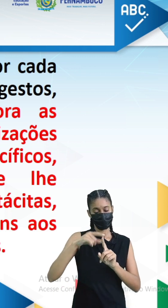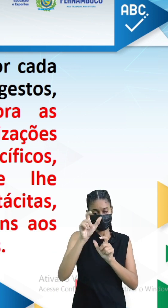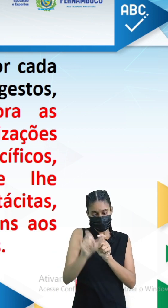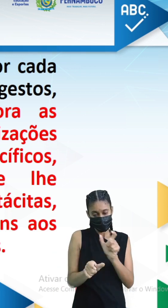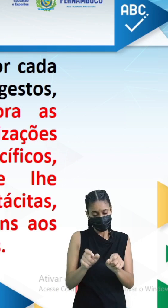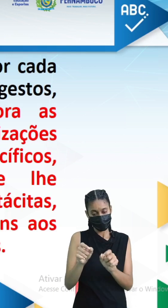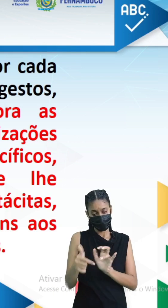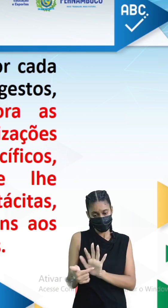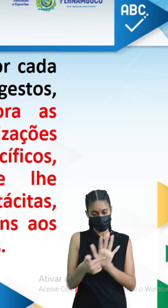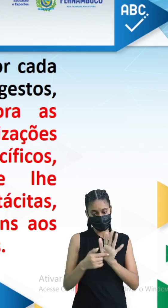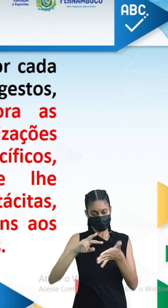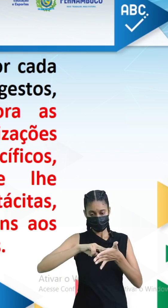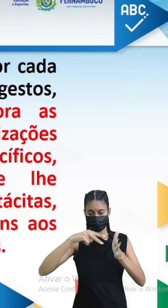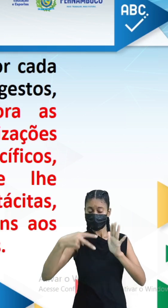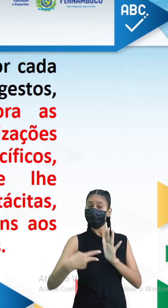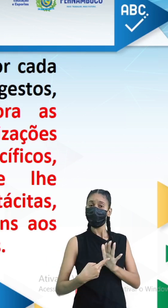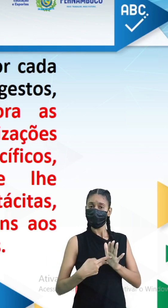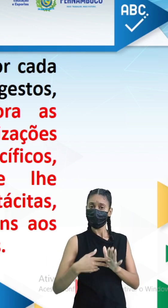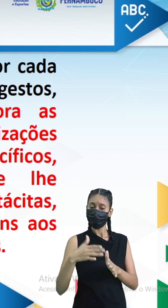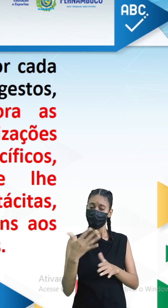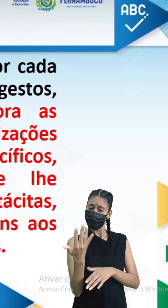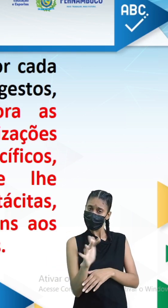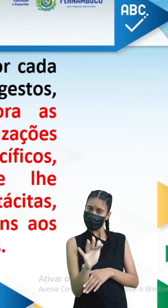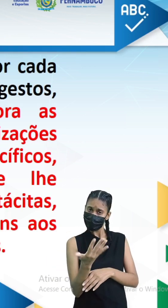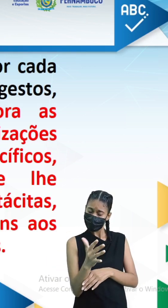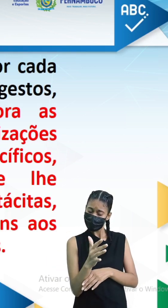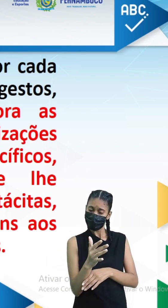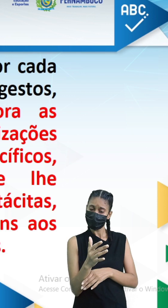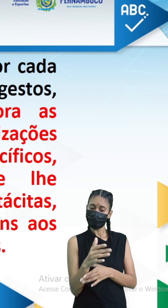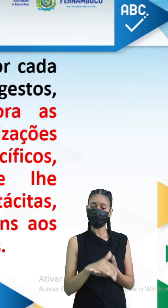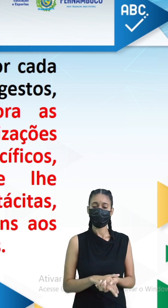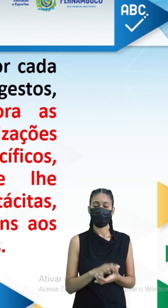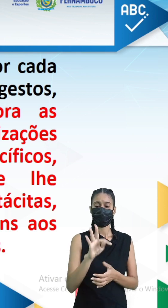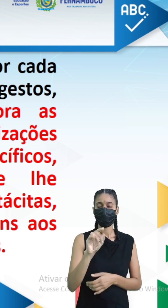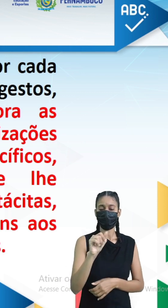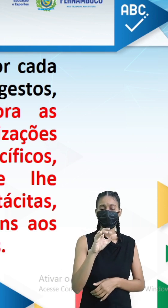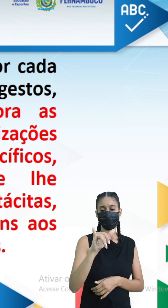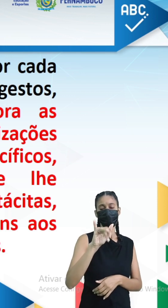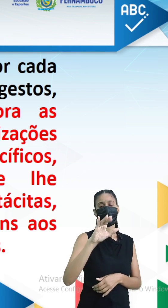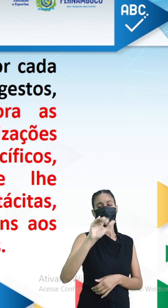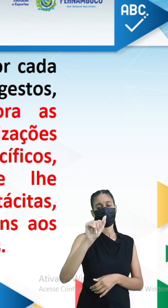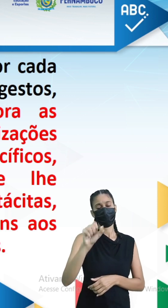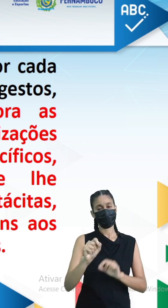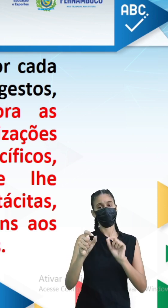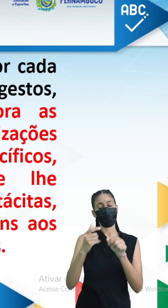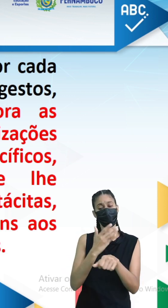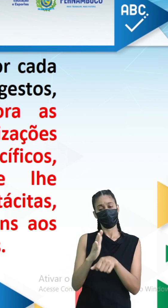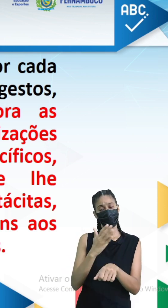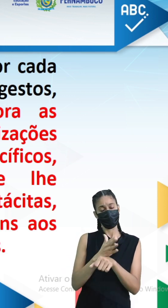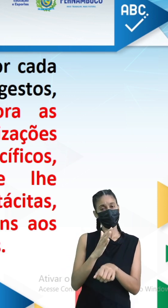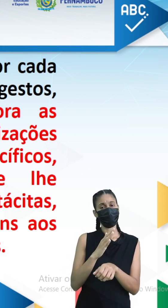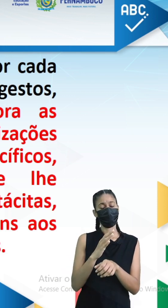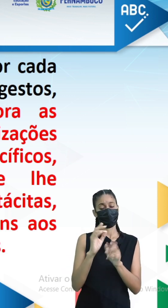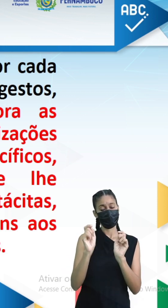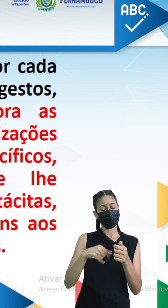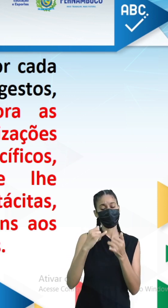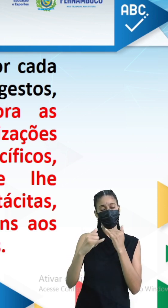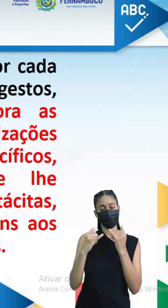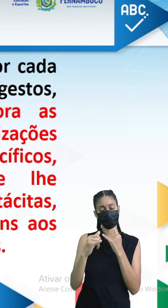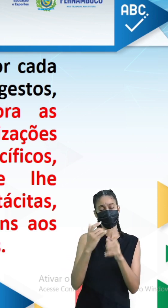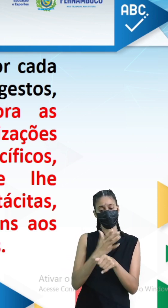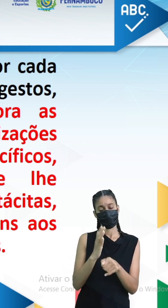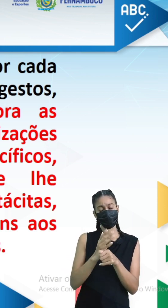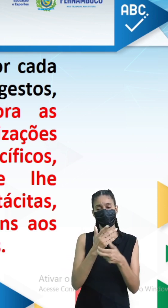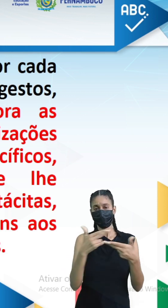conferem significações mais ou menos tácitas. Parece haver práticas e posturas comuns a